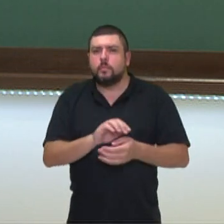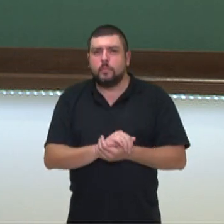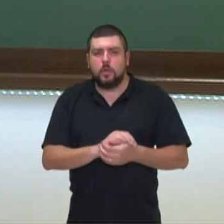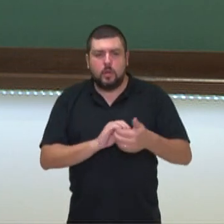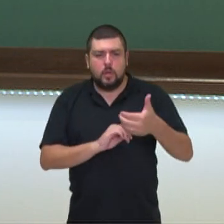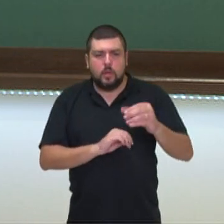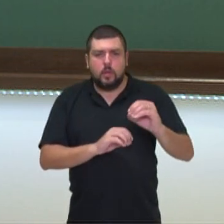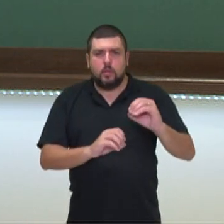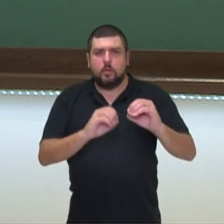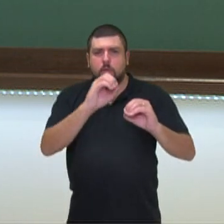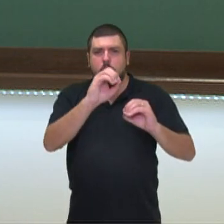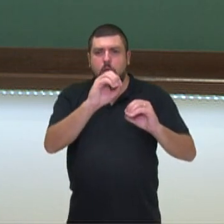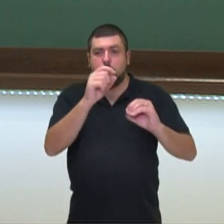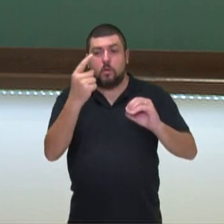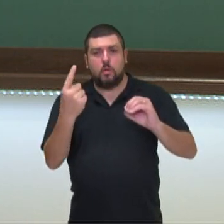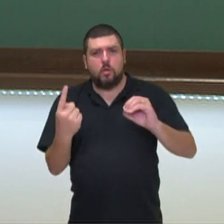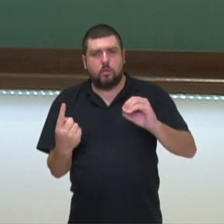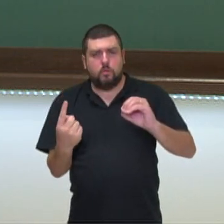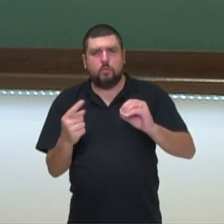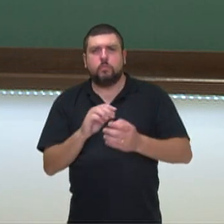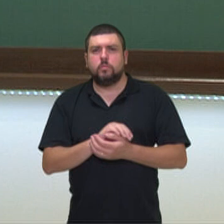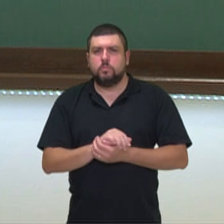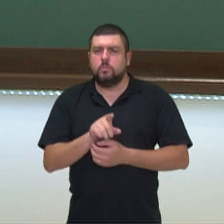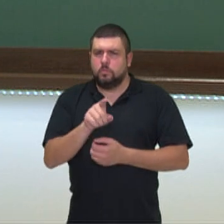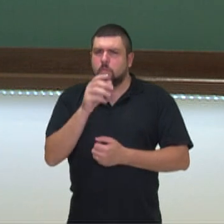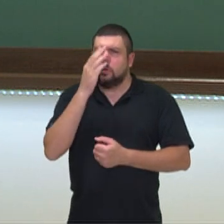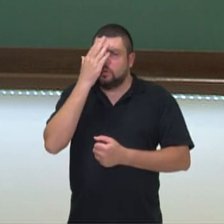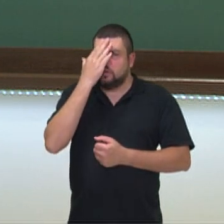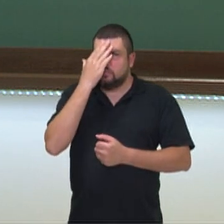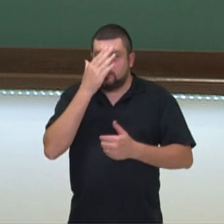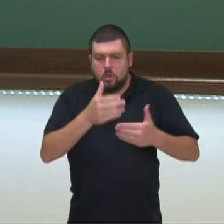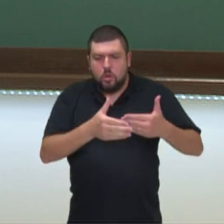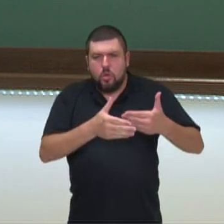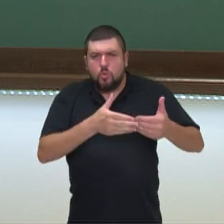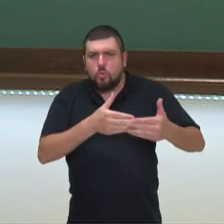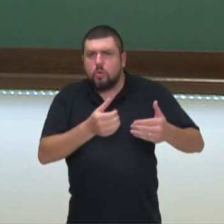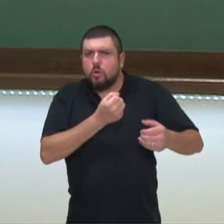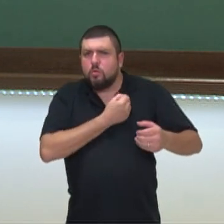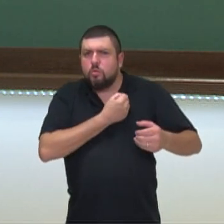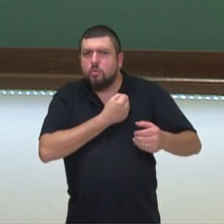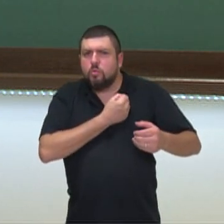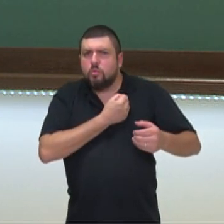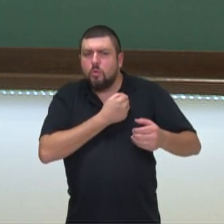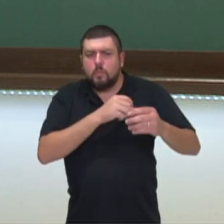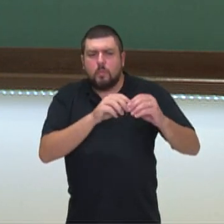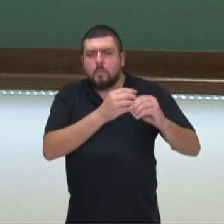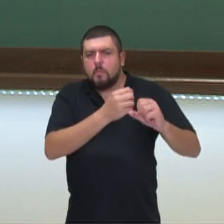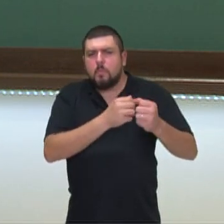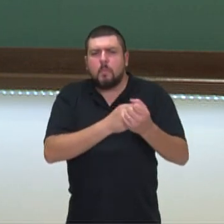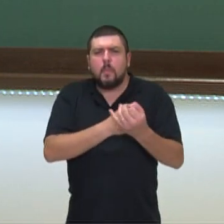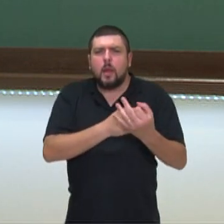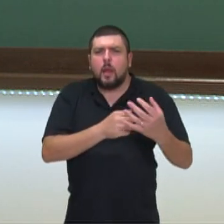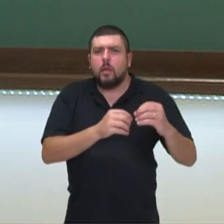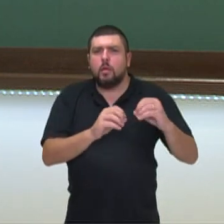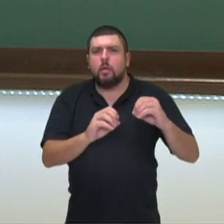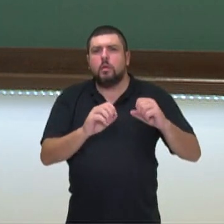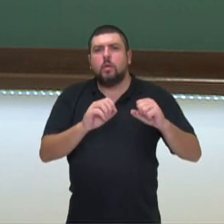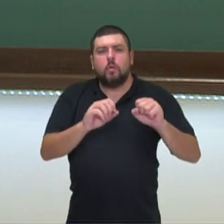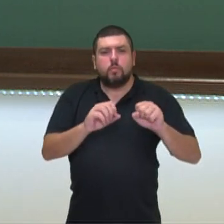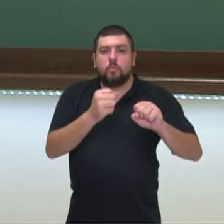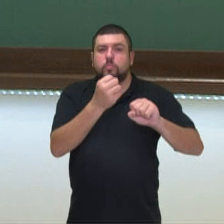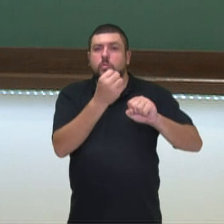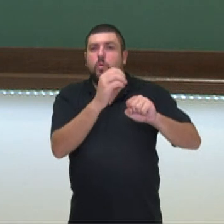1, né? Alguma vez você já escutou falar que uma base diferente de 0 e expoente 0, o resultado sempre vai ser